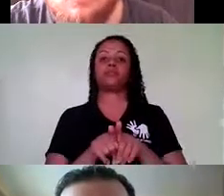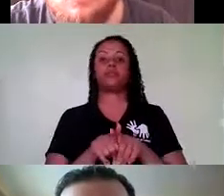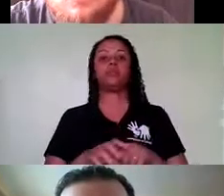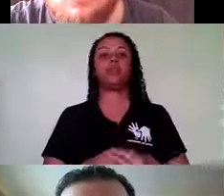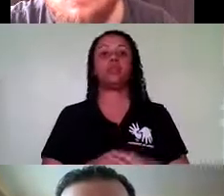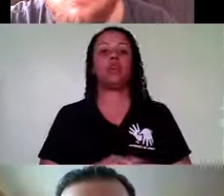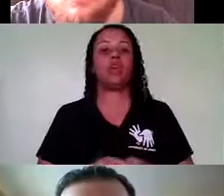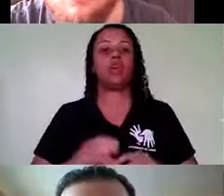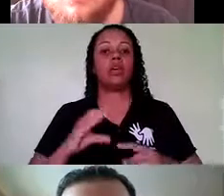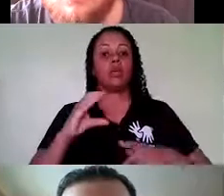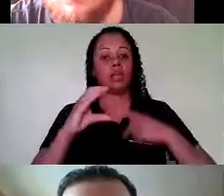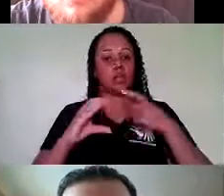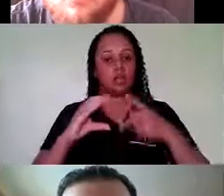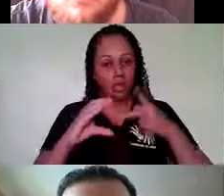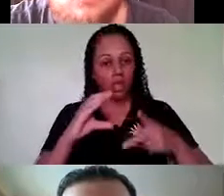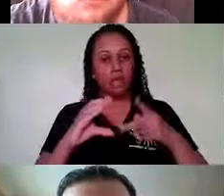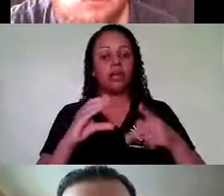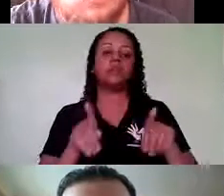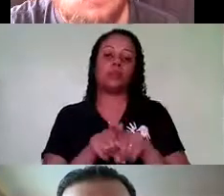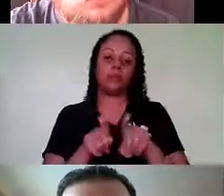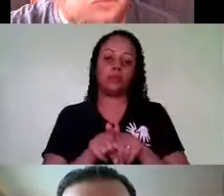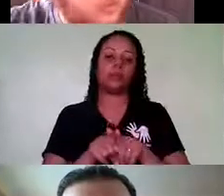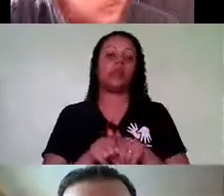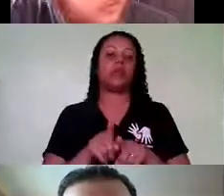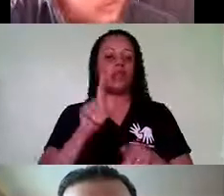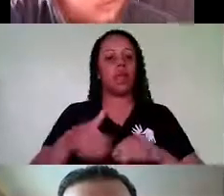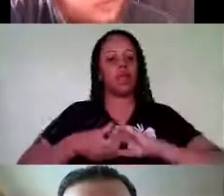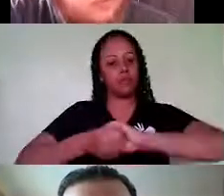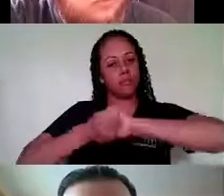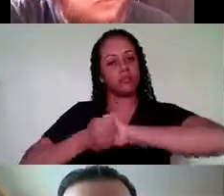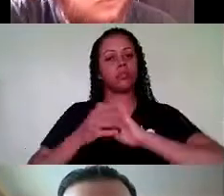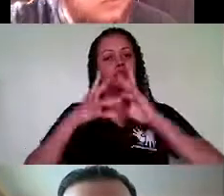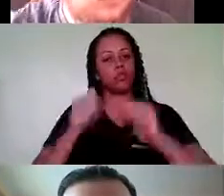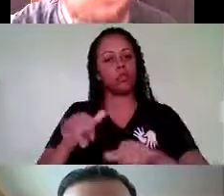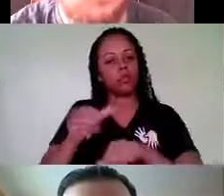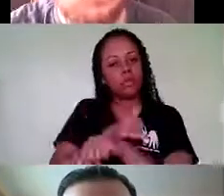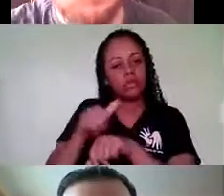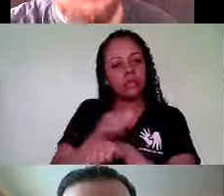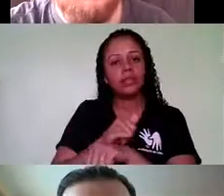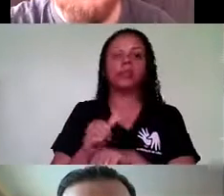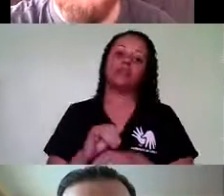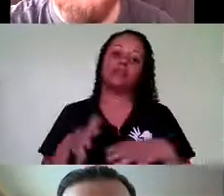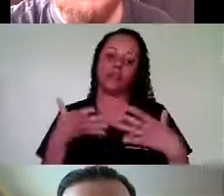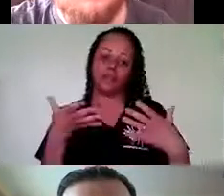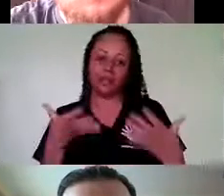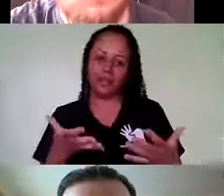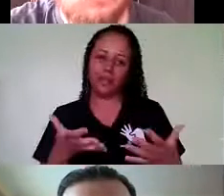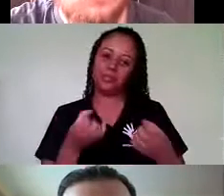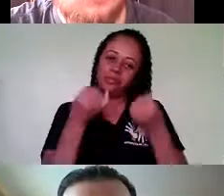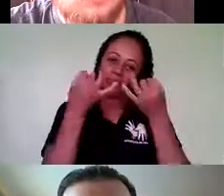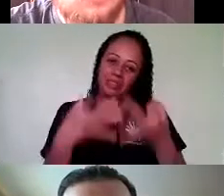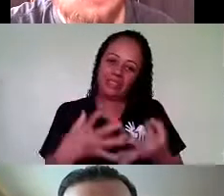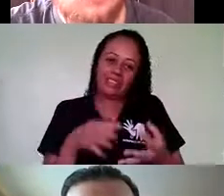e é parceiro, né, de todas essas estratégias aqui. Então, a minha fala pretendia ser mais breve,